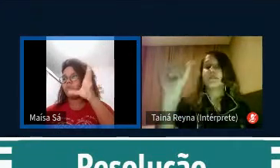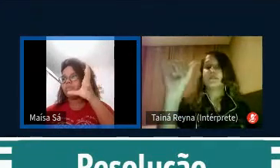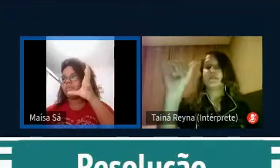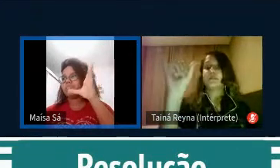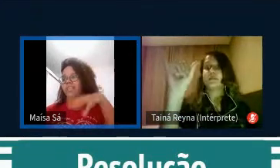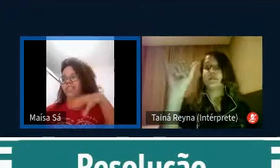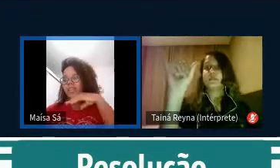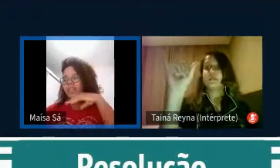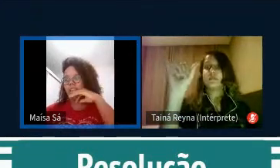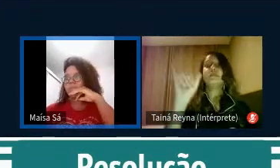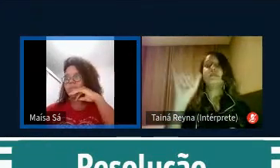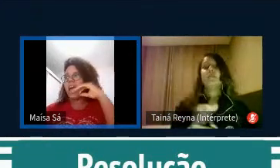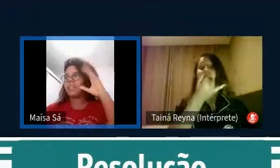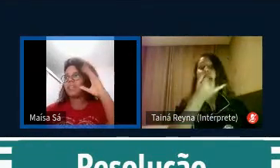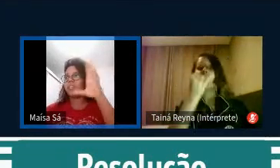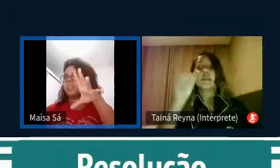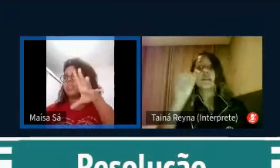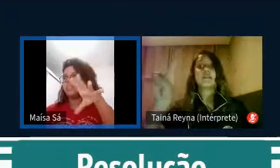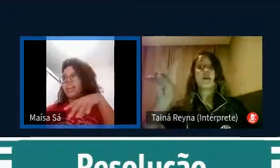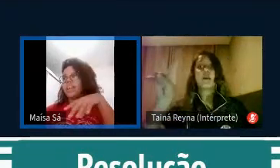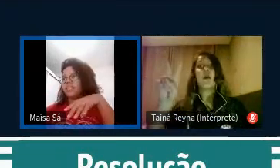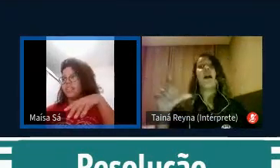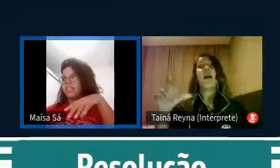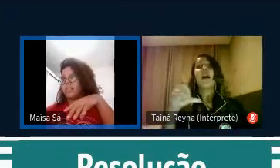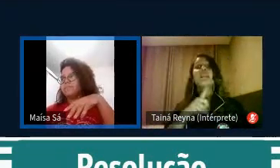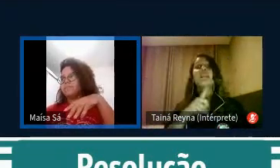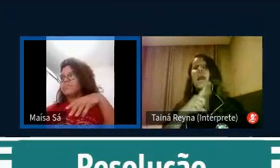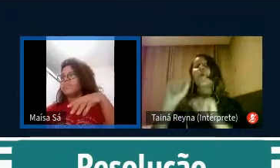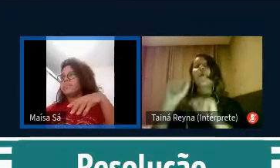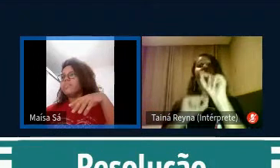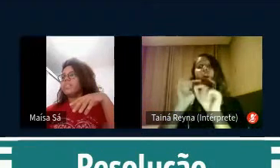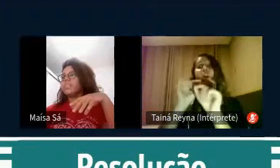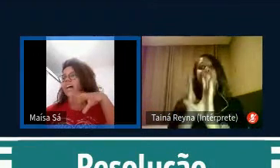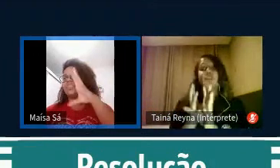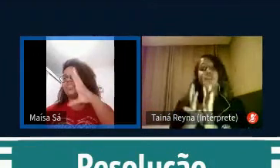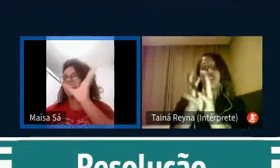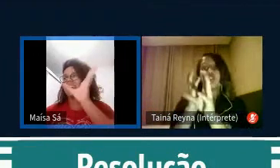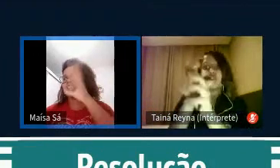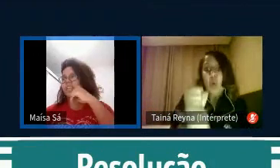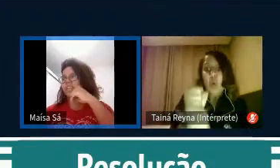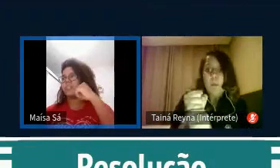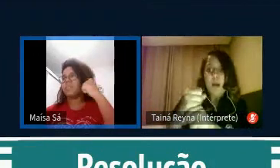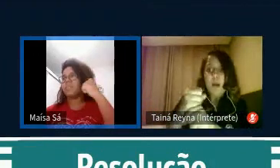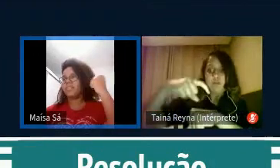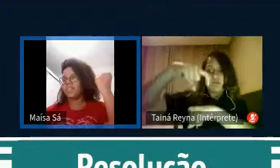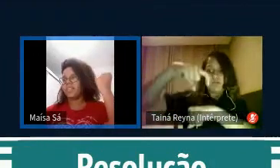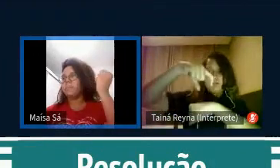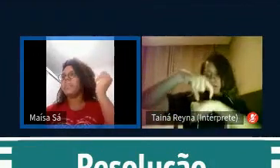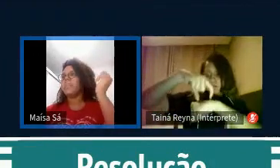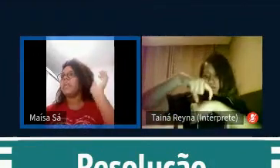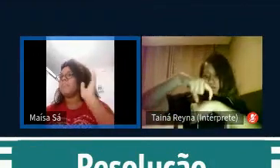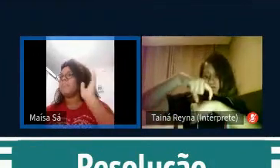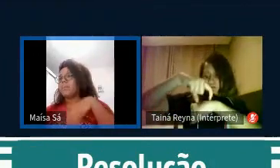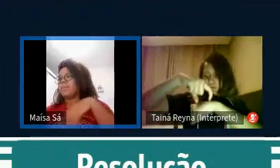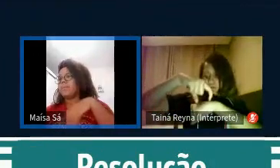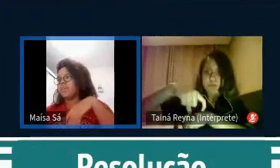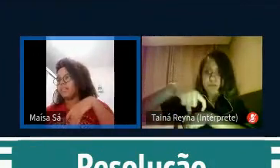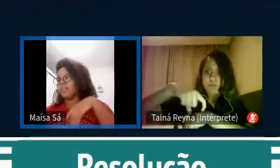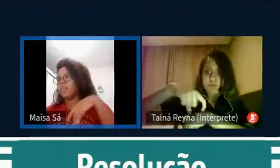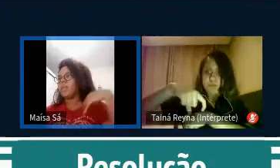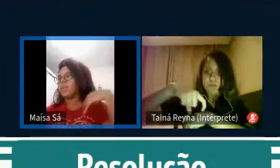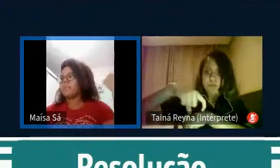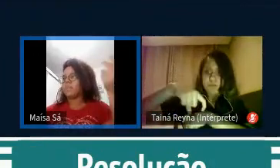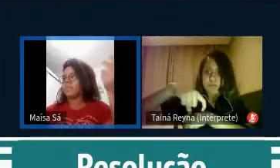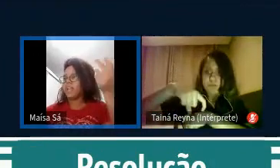soma, isso quer dizer que a soma da resistência, da queda de tensão oferecida pelo resistor